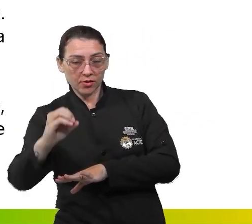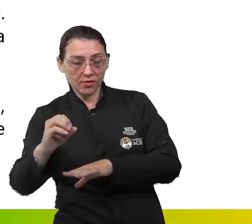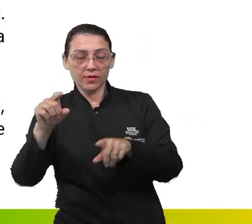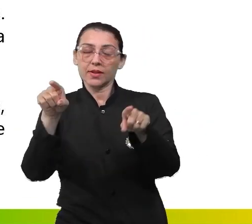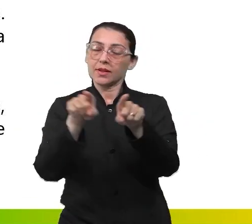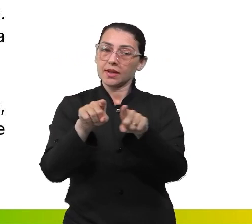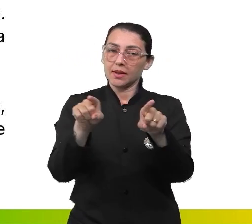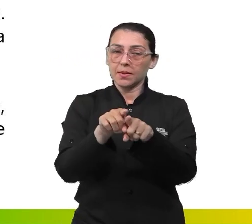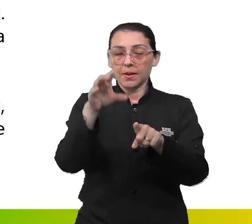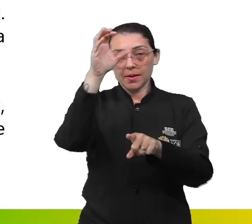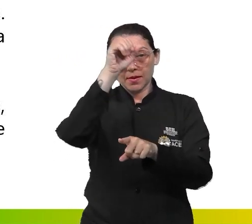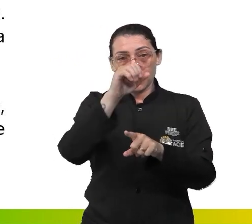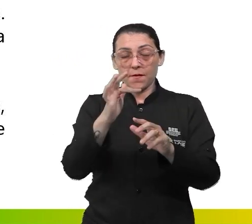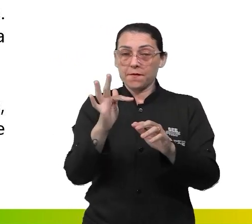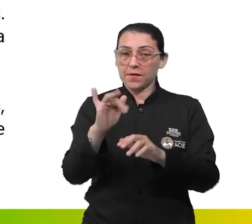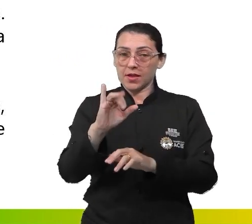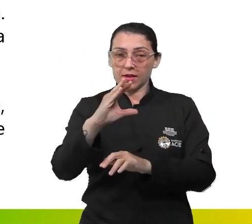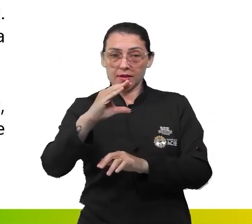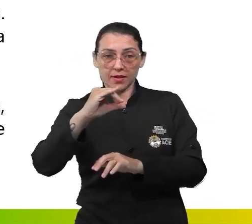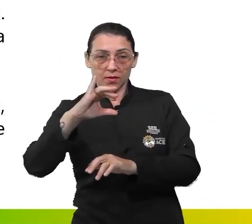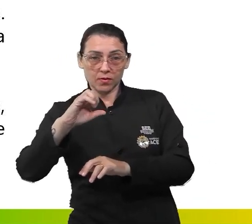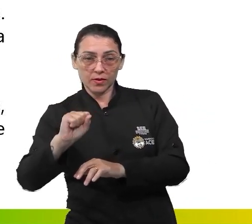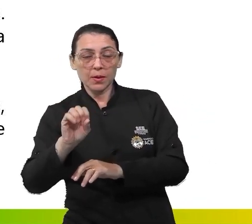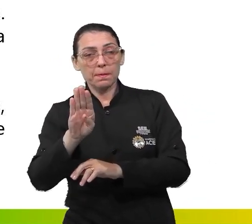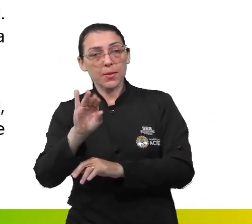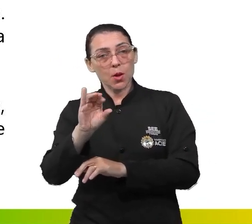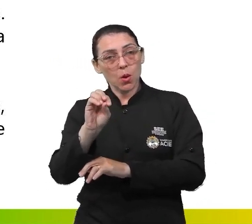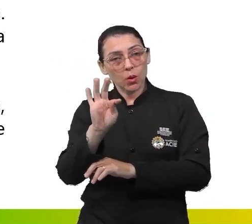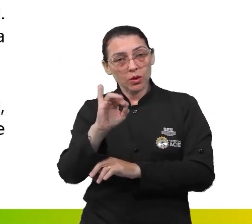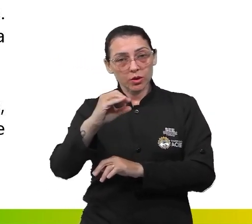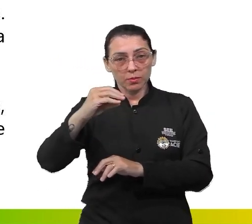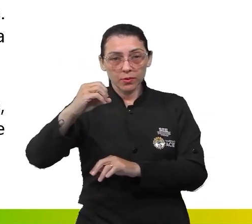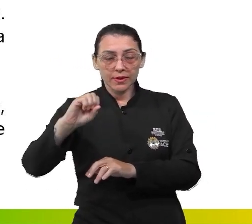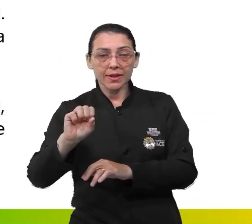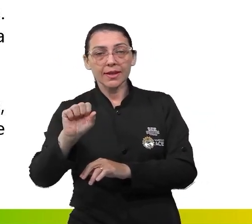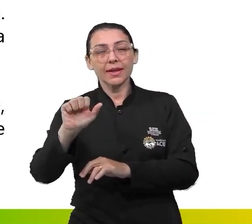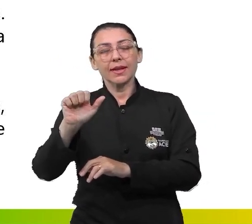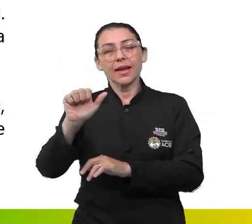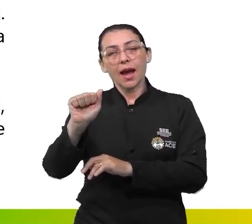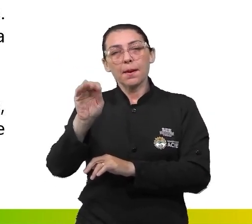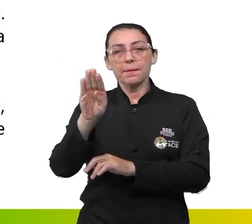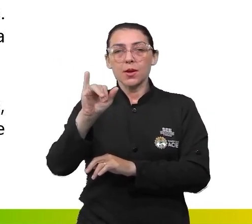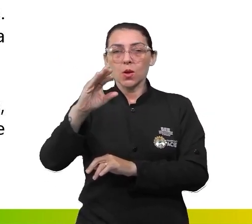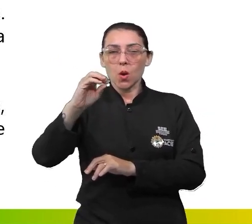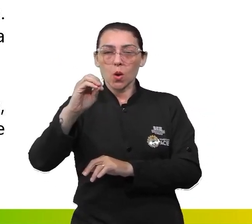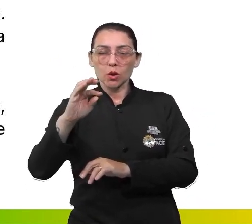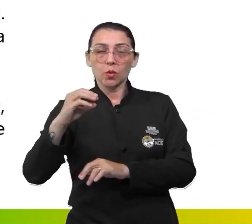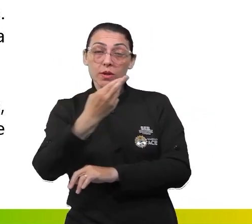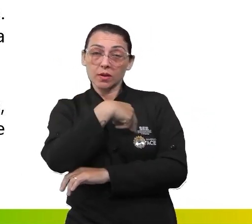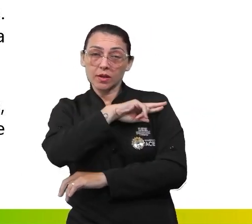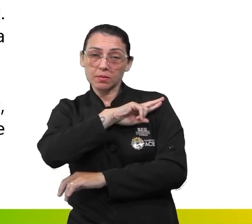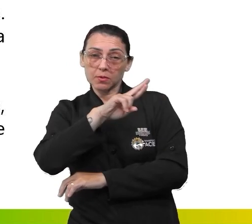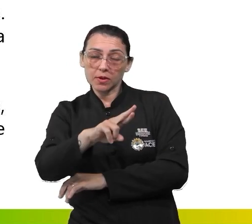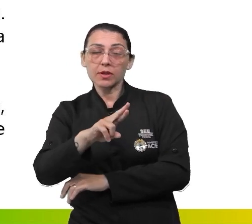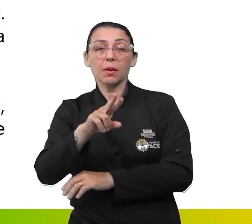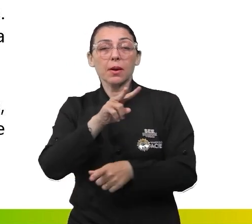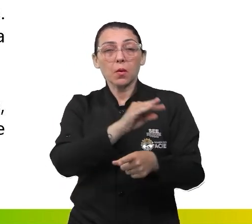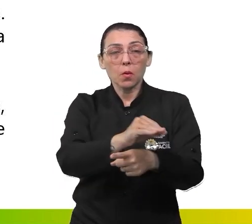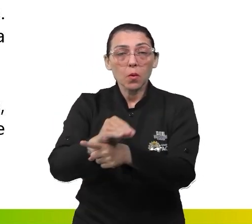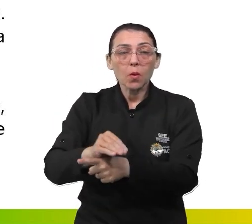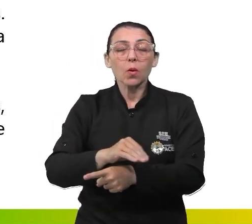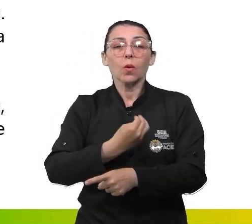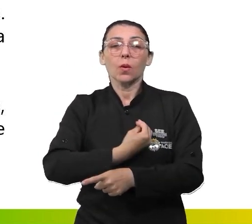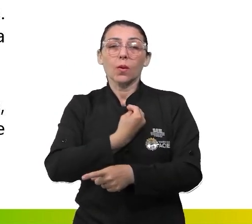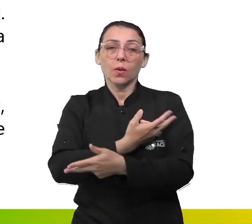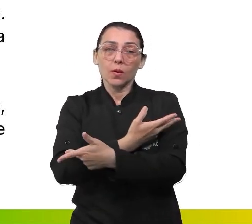físicos, bióticos e abióticos, eles vão ser responsáveis aí pela manutenção dos seres vivos, tá? A gente